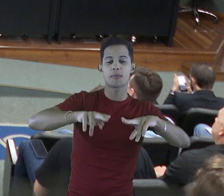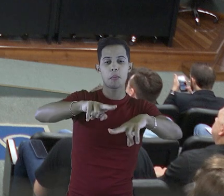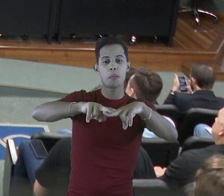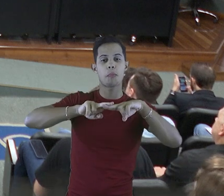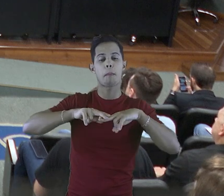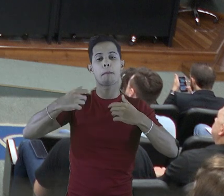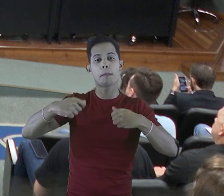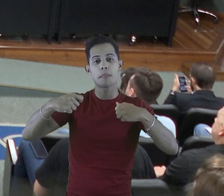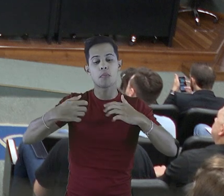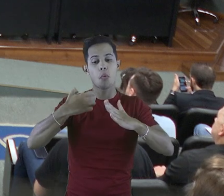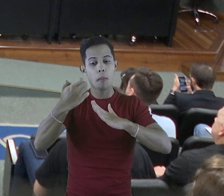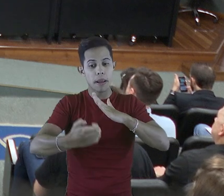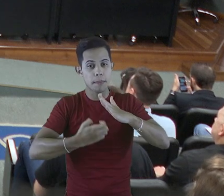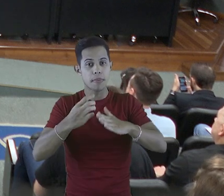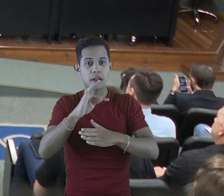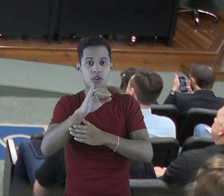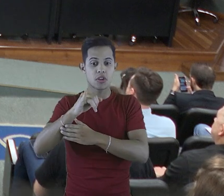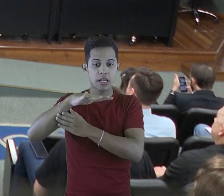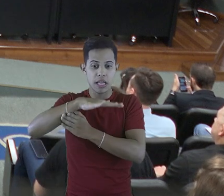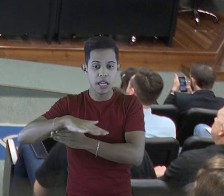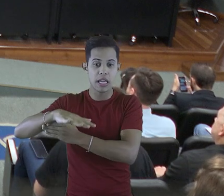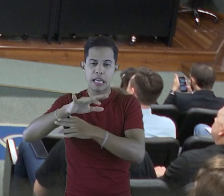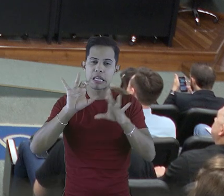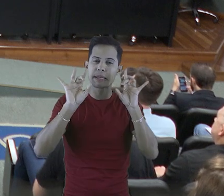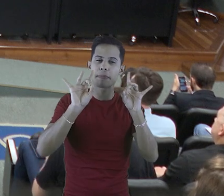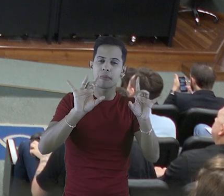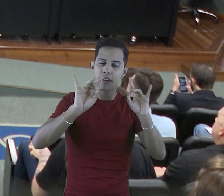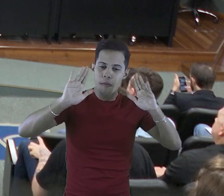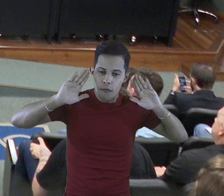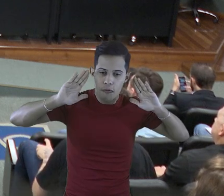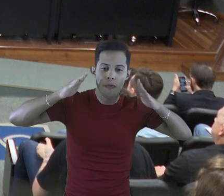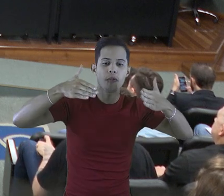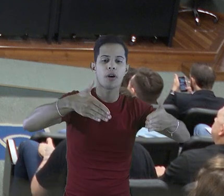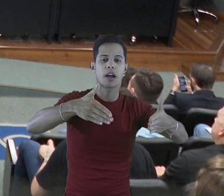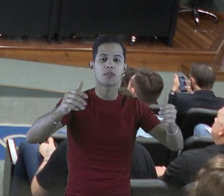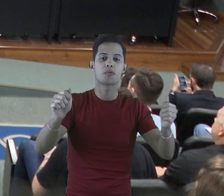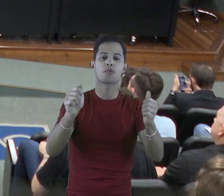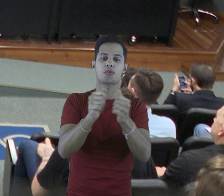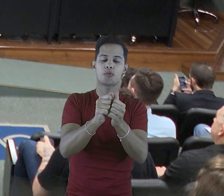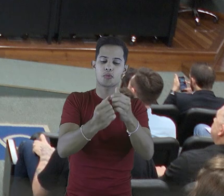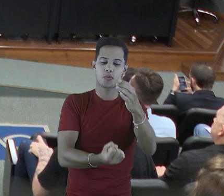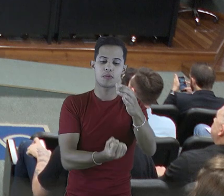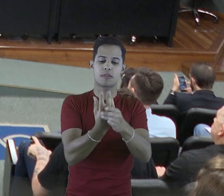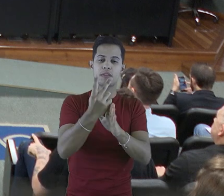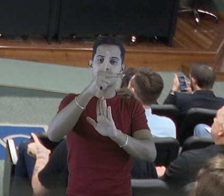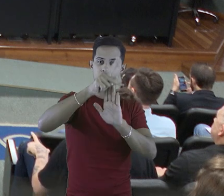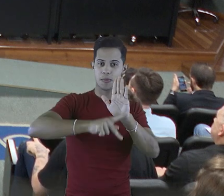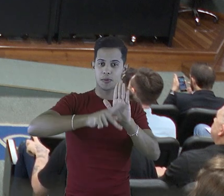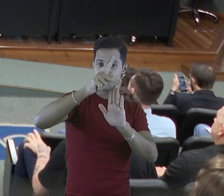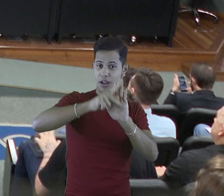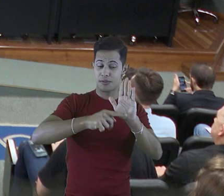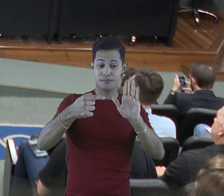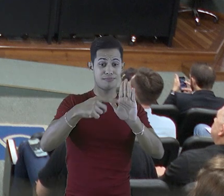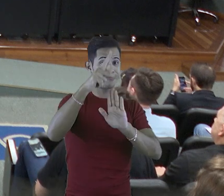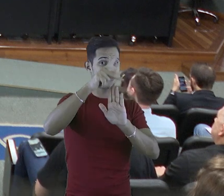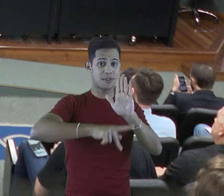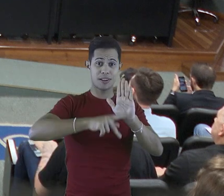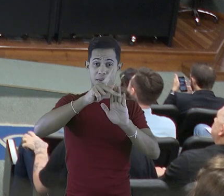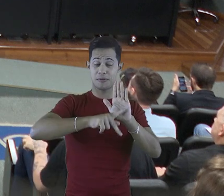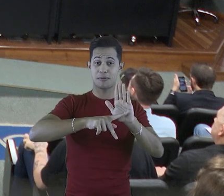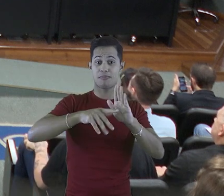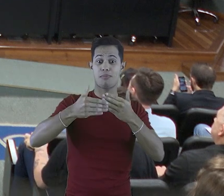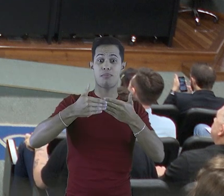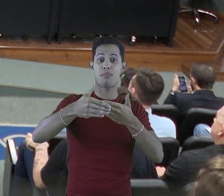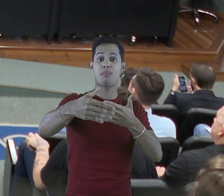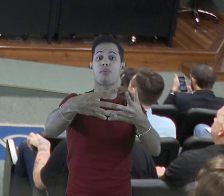TI que seja especializada em proteção de dados, que esteja junto na implantação do projeto, teu projeto é um projeto que não